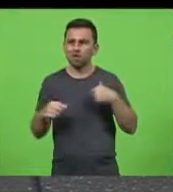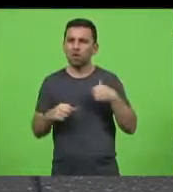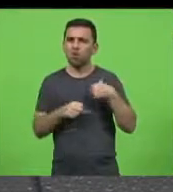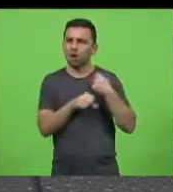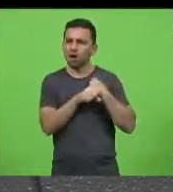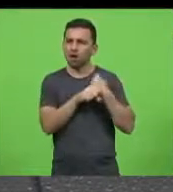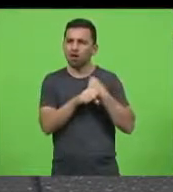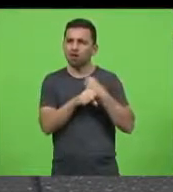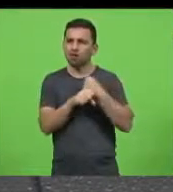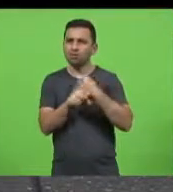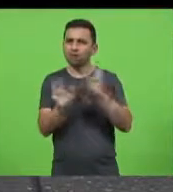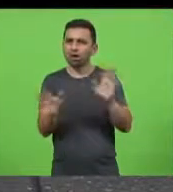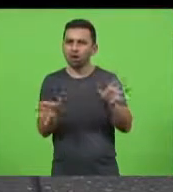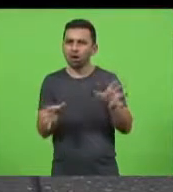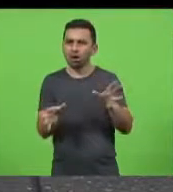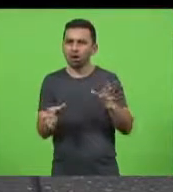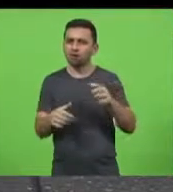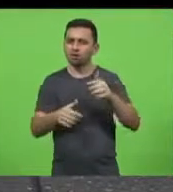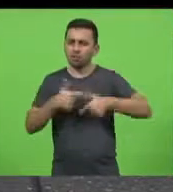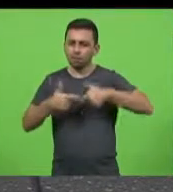na atividade pública